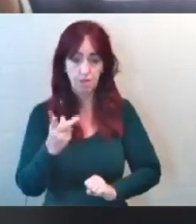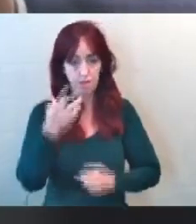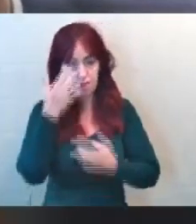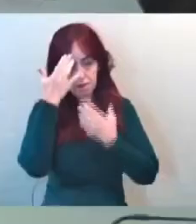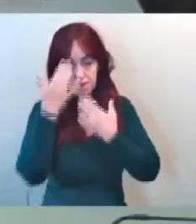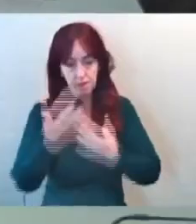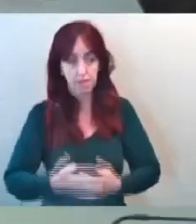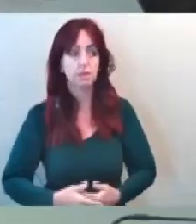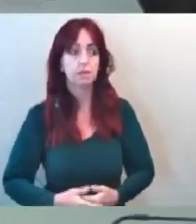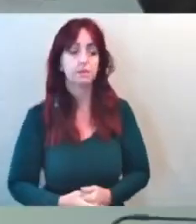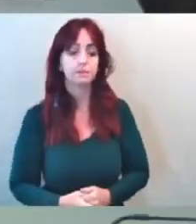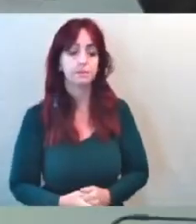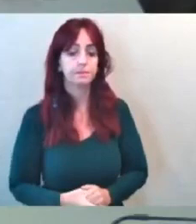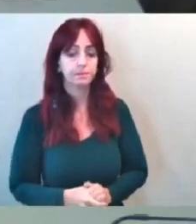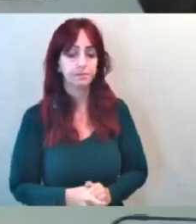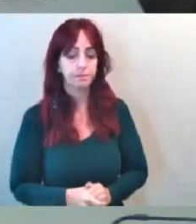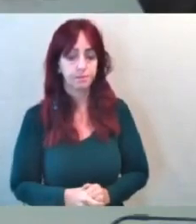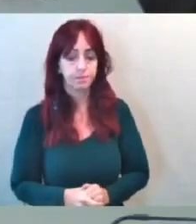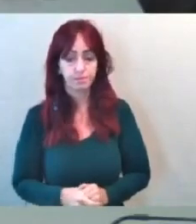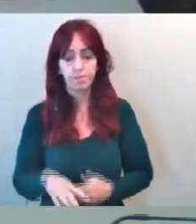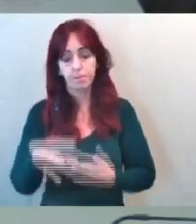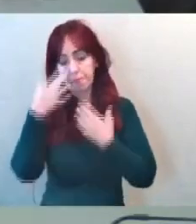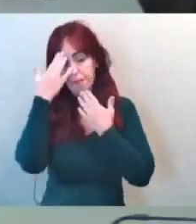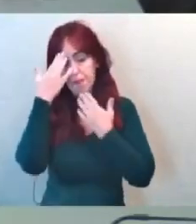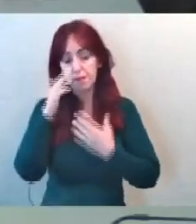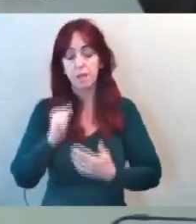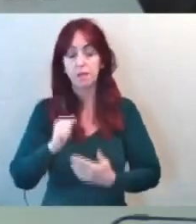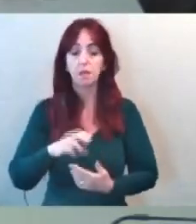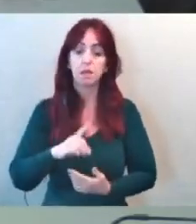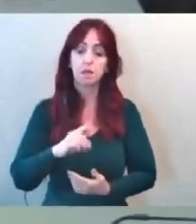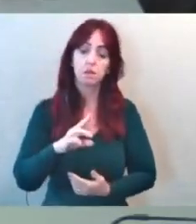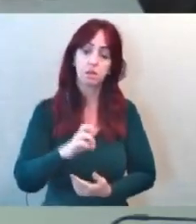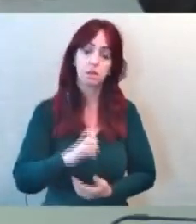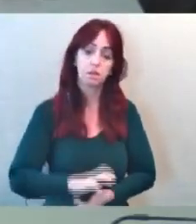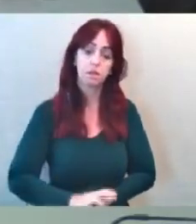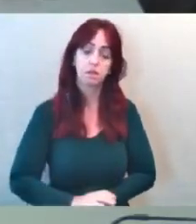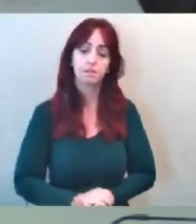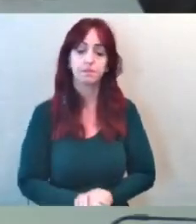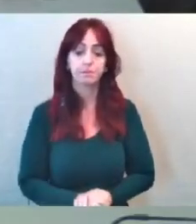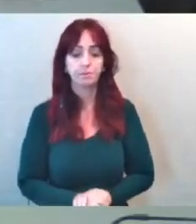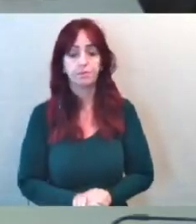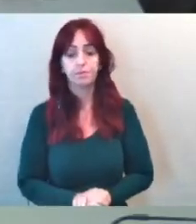Obrigado. Muito obrigada, André. Só vai falar, vereadora.